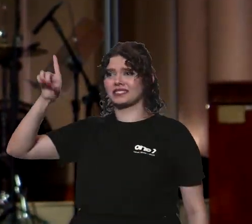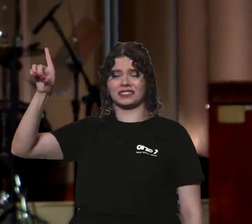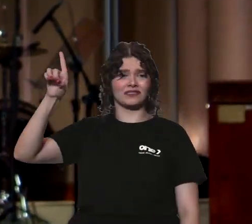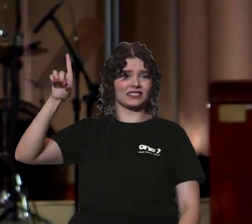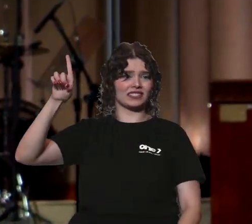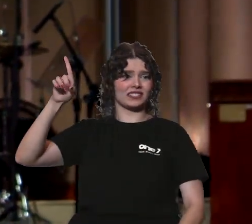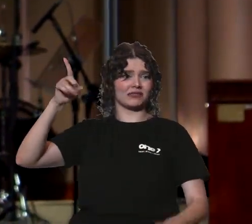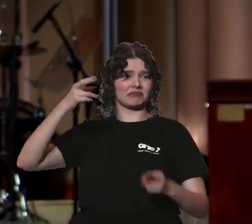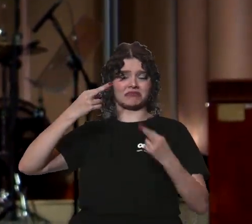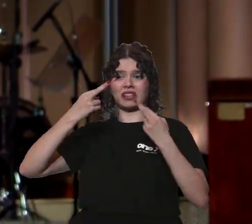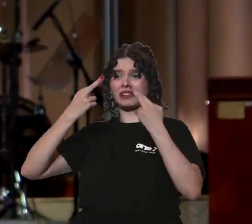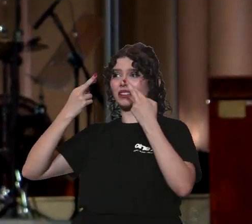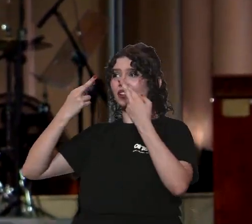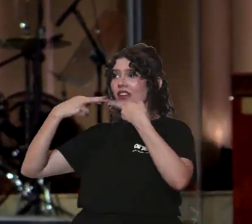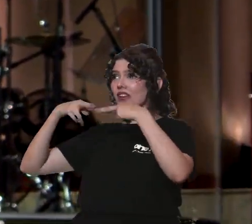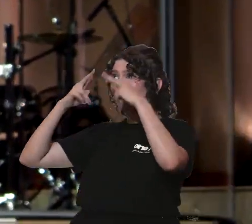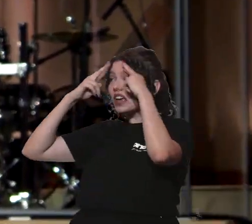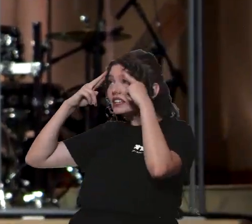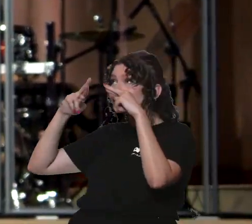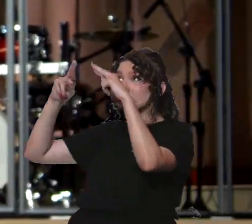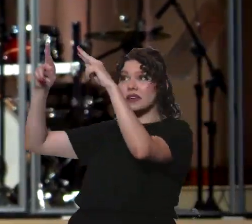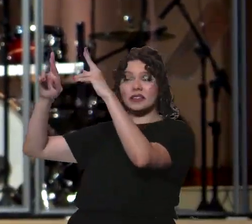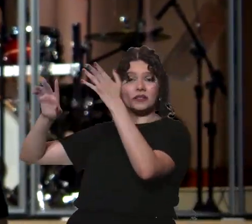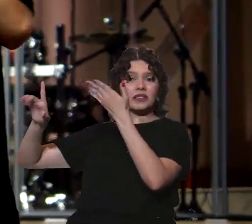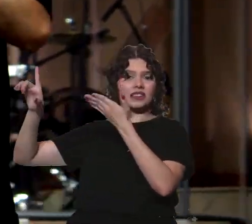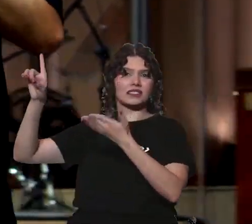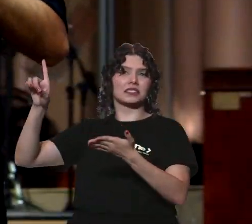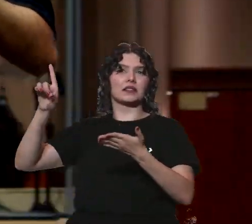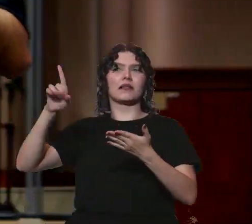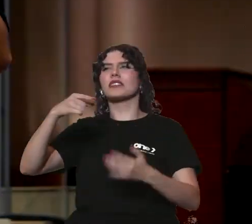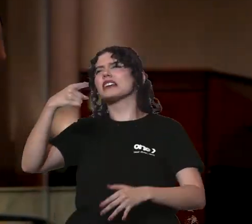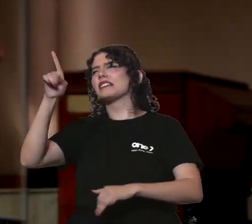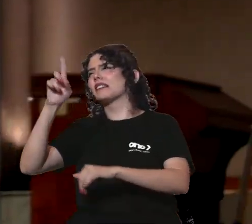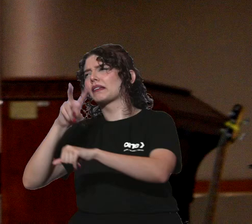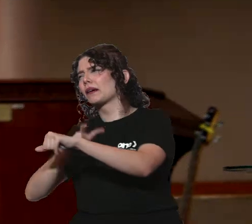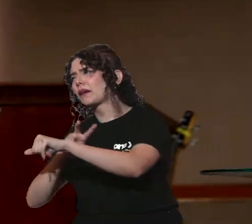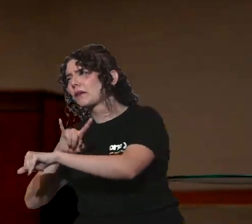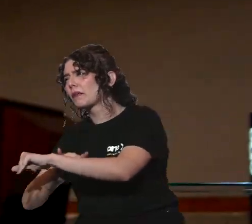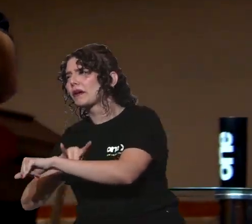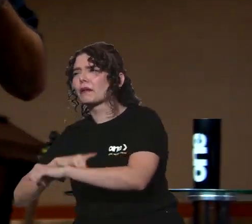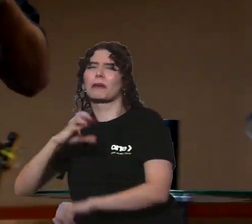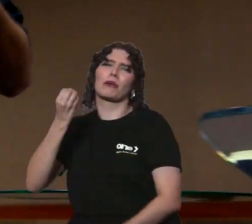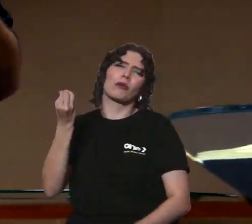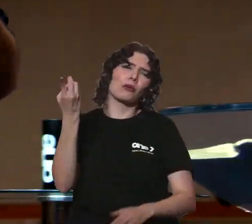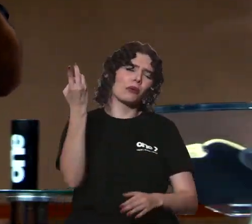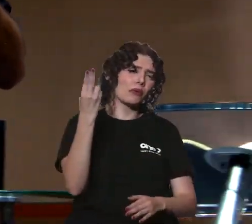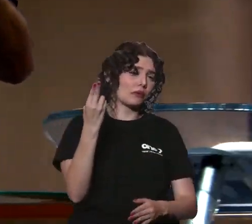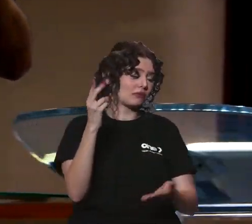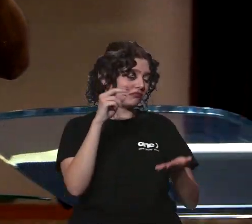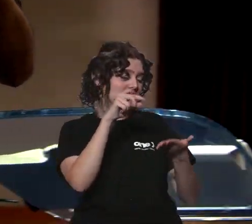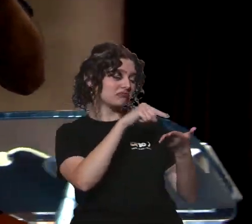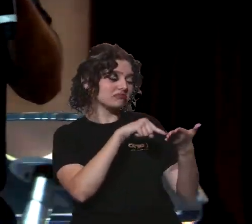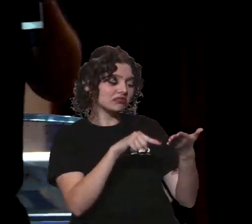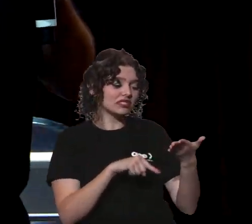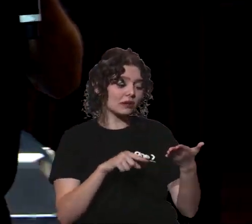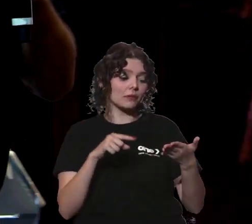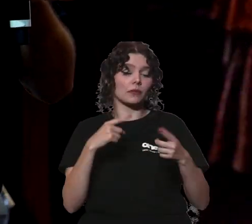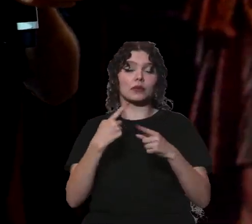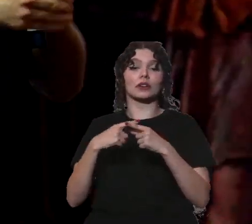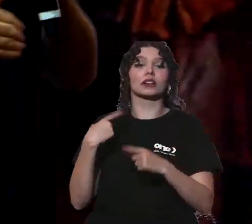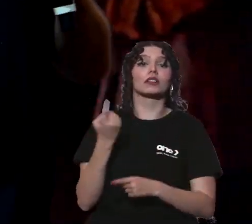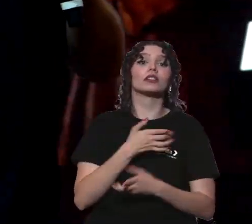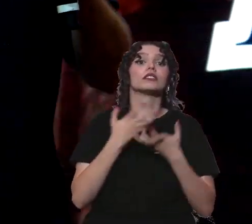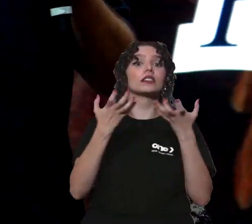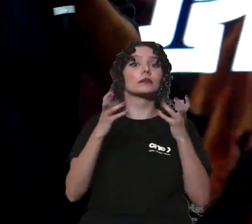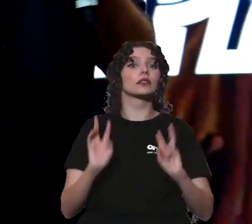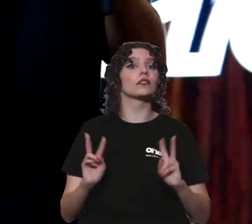respeito por ela. É por isso que a gente fala para você não ficar saindo durante o culto, não ficar mexendo no celular, porque assim como Davi, nós queremos valorizar a presença